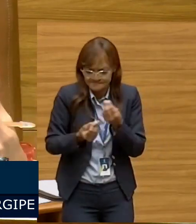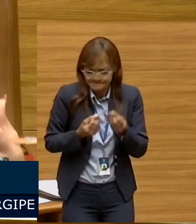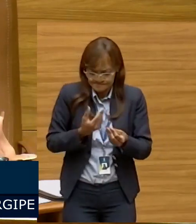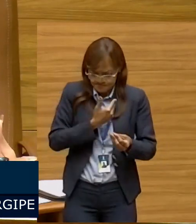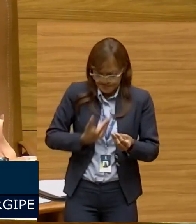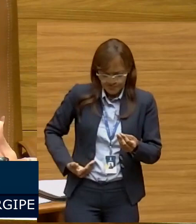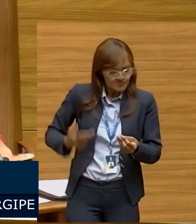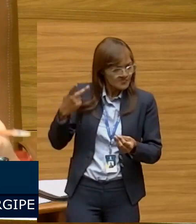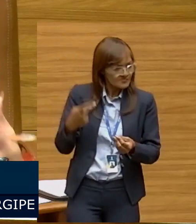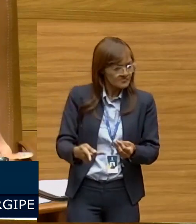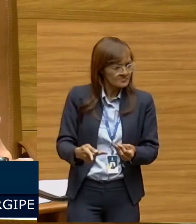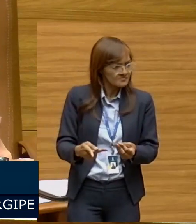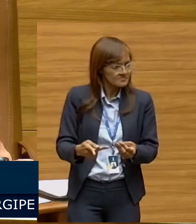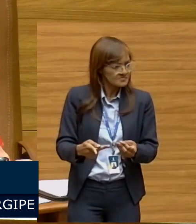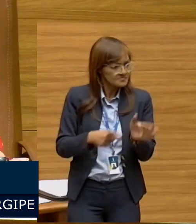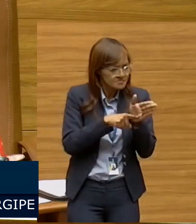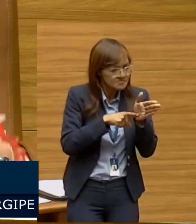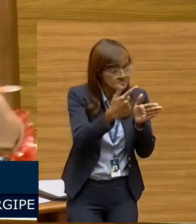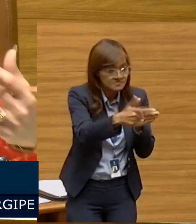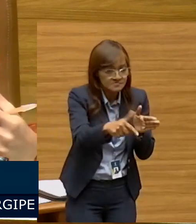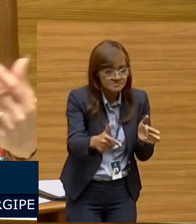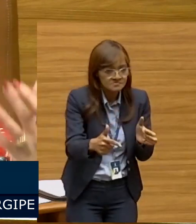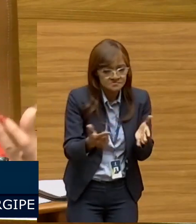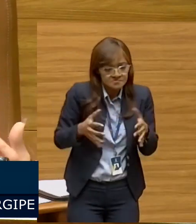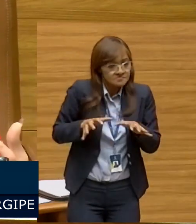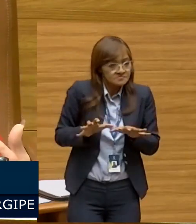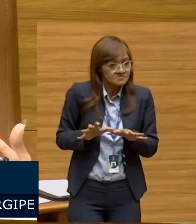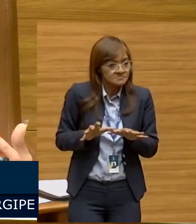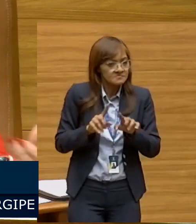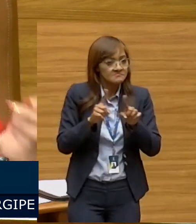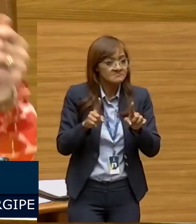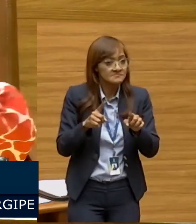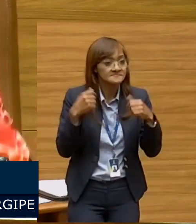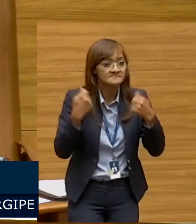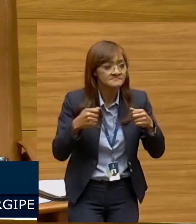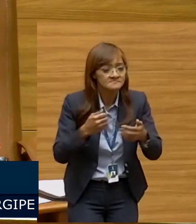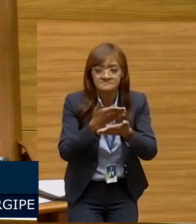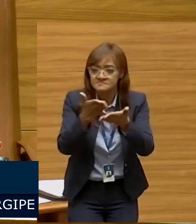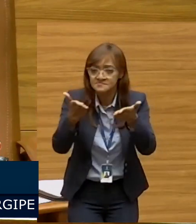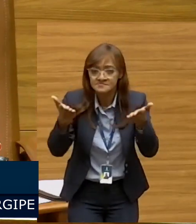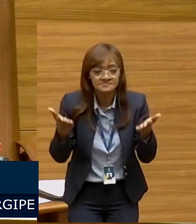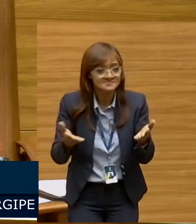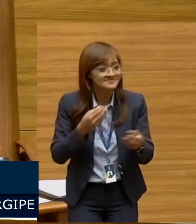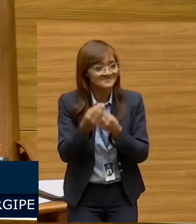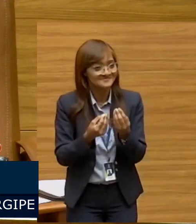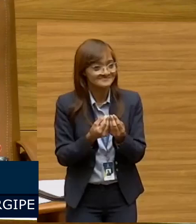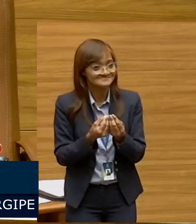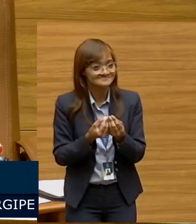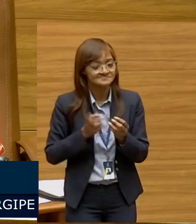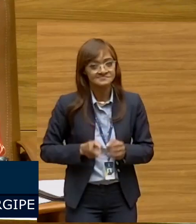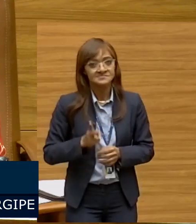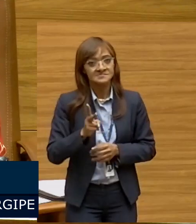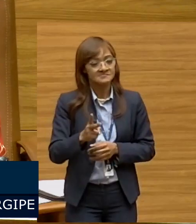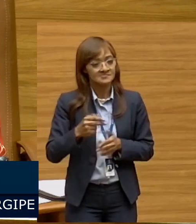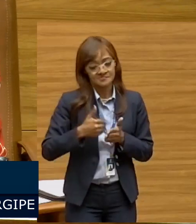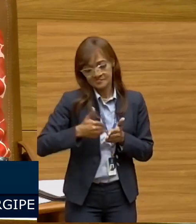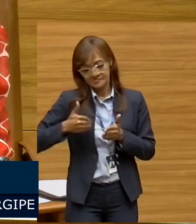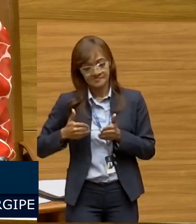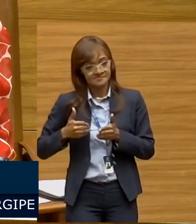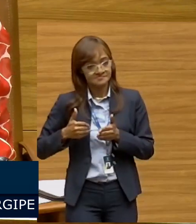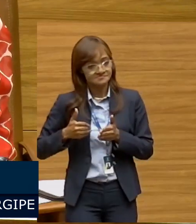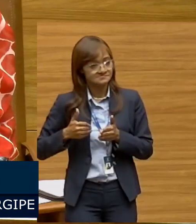fazer o levantamento estatístico, né, de populações invisibilizadas, justamente para manter na invisibilidade,